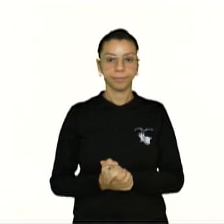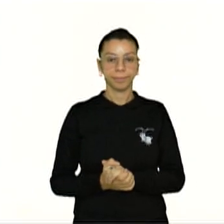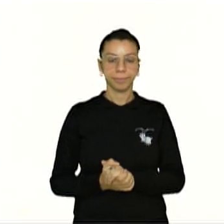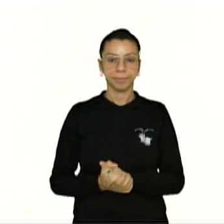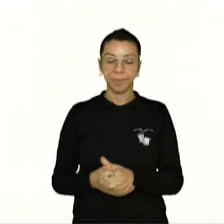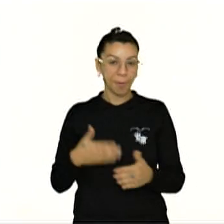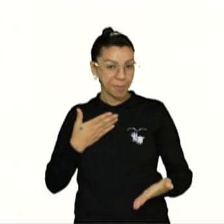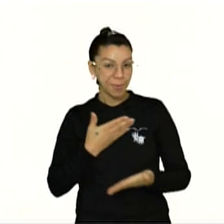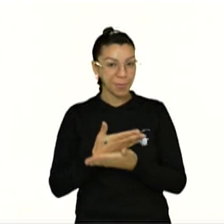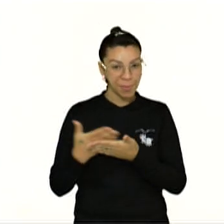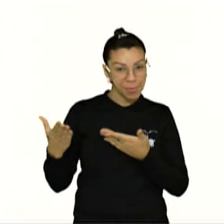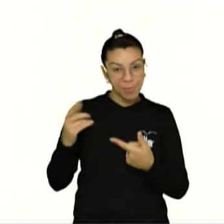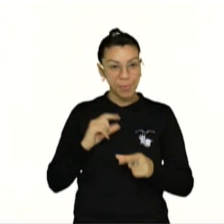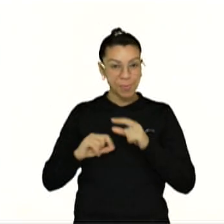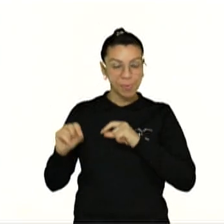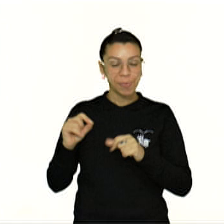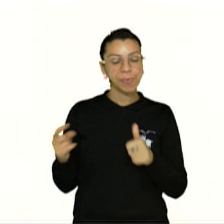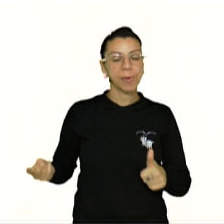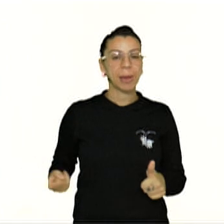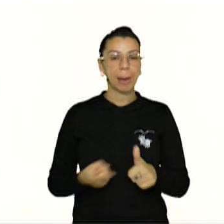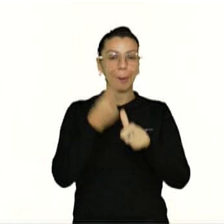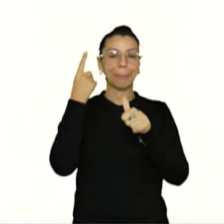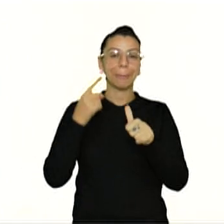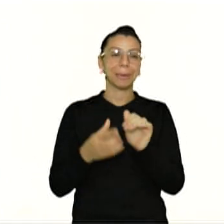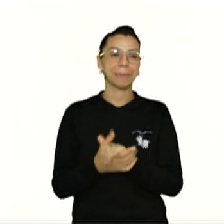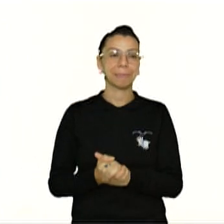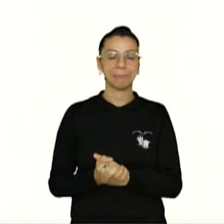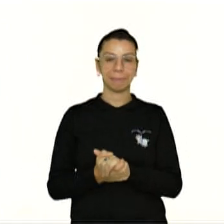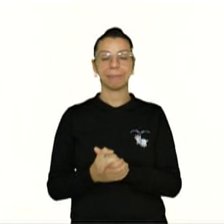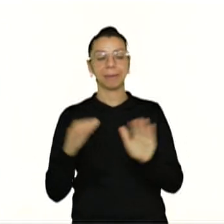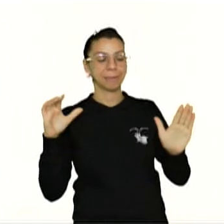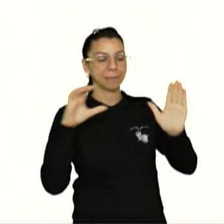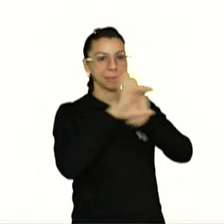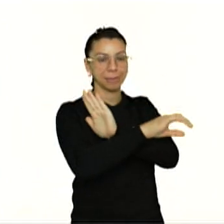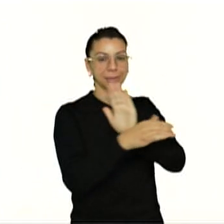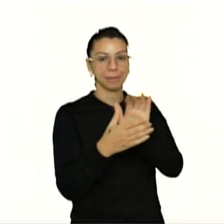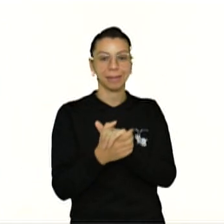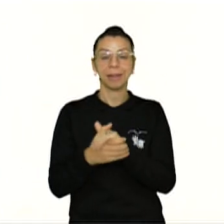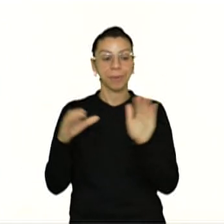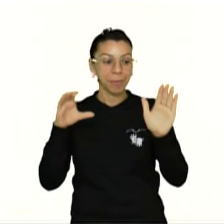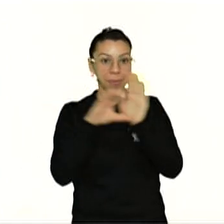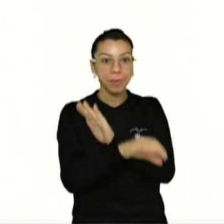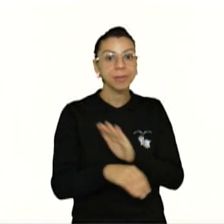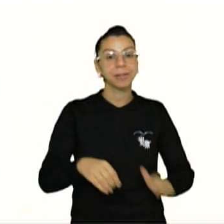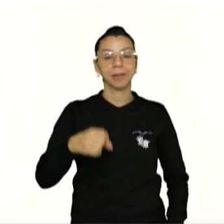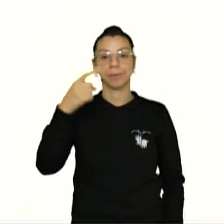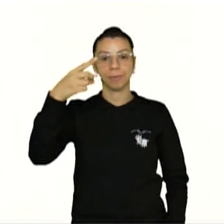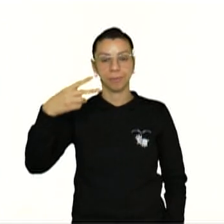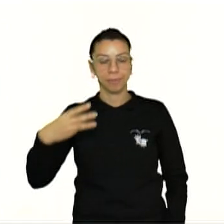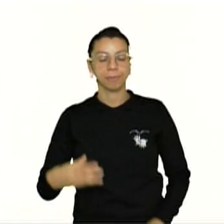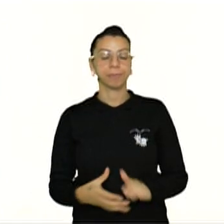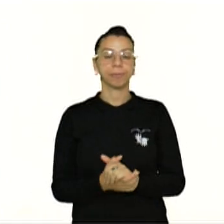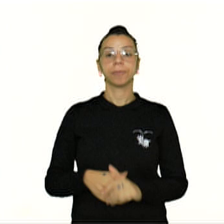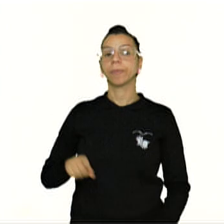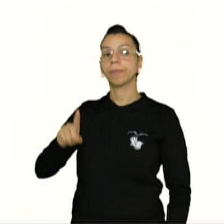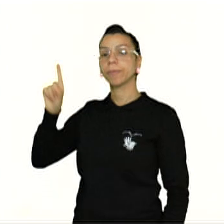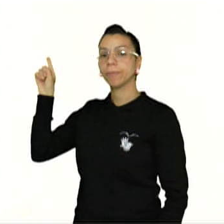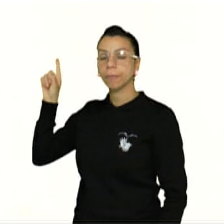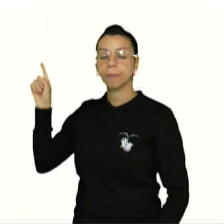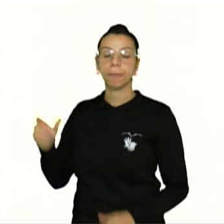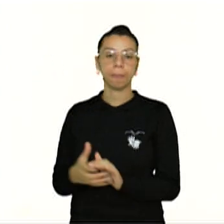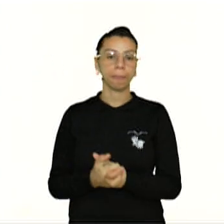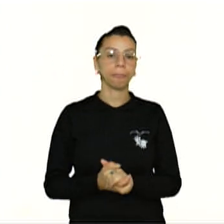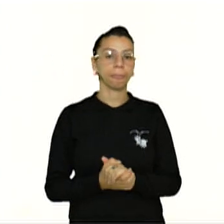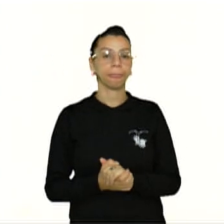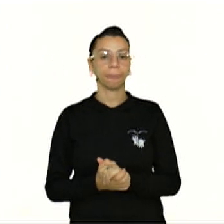vamos começar com a primeira propriedade. Eu coloquei ali, numerei as propriedades, tá? Aqui, gente, se uma